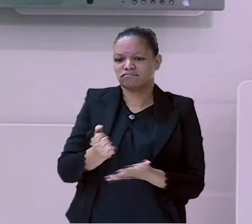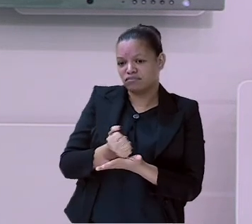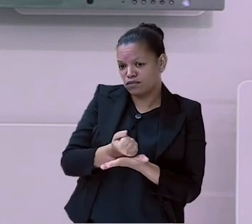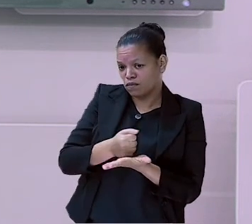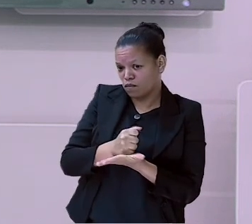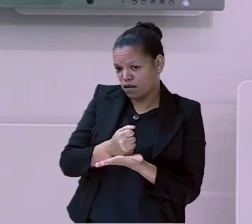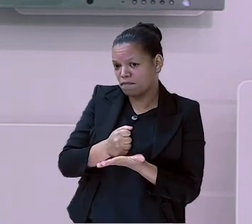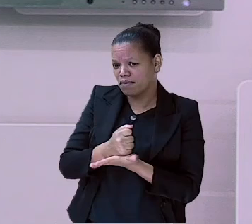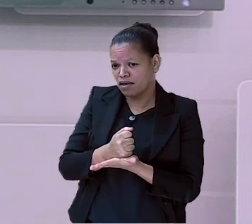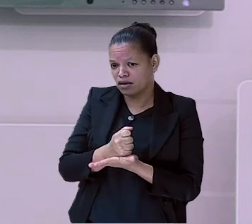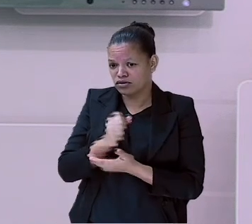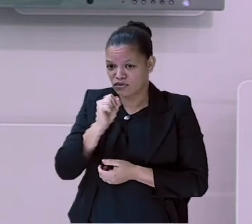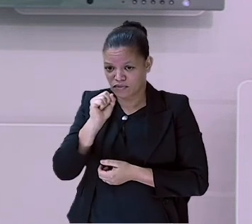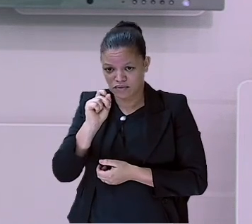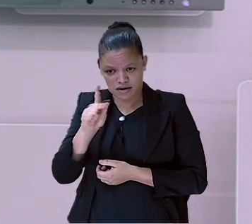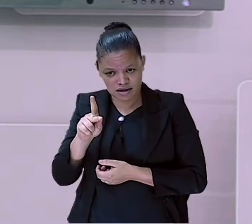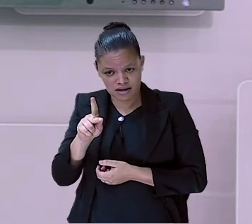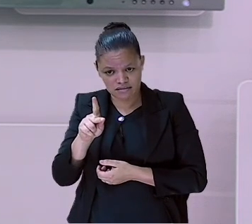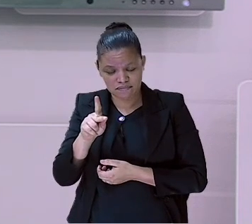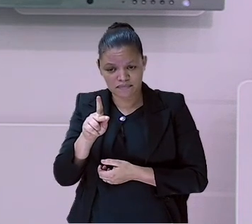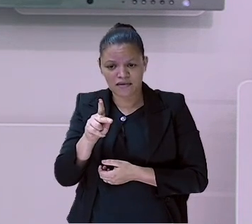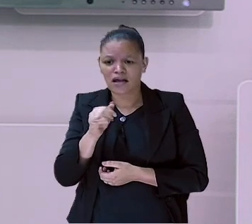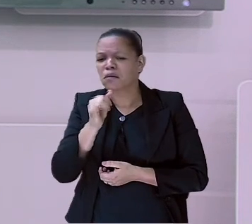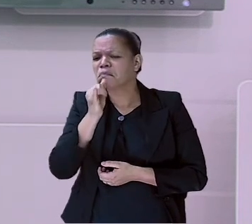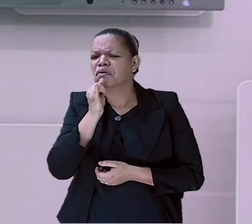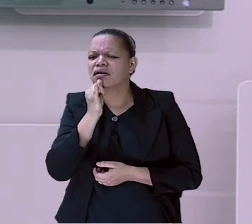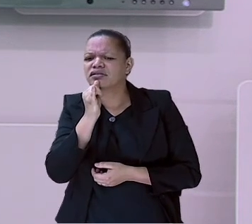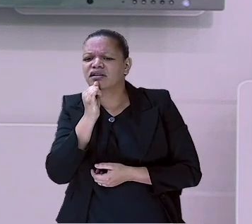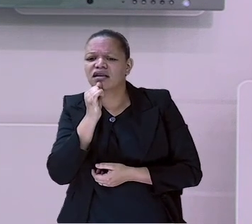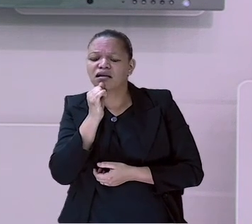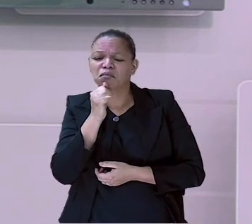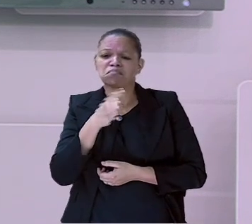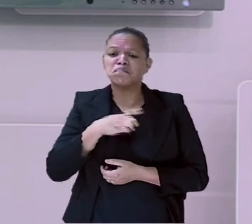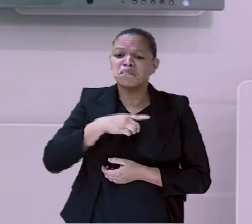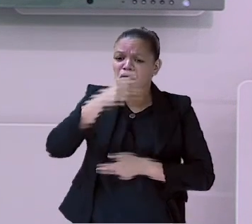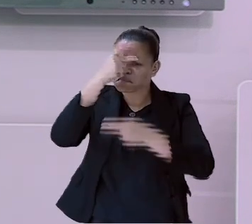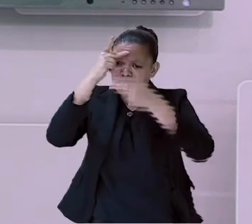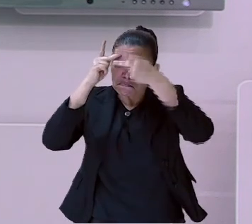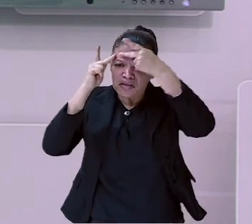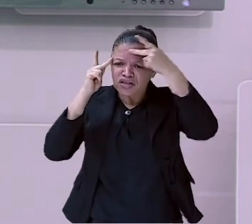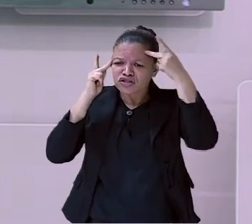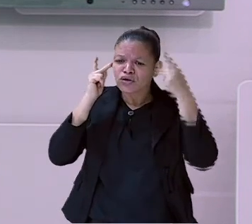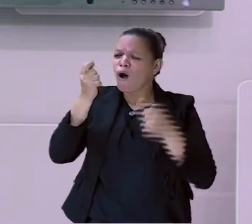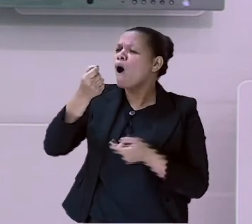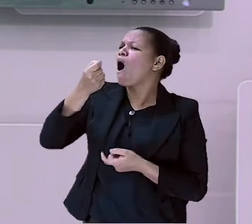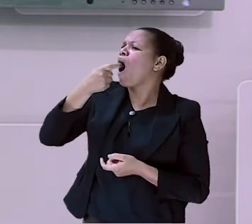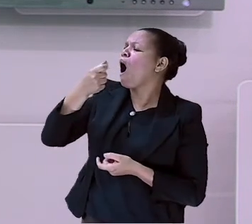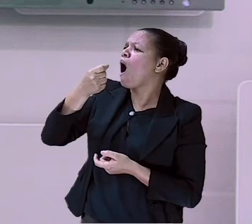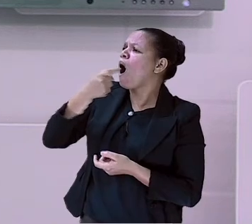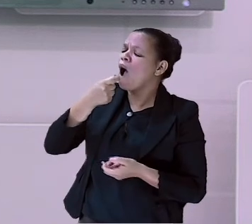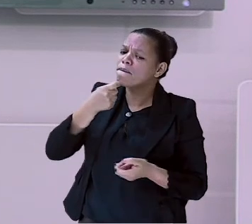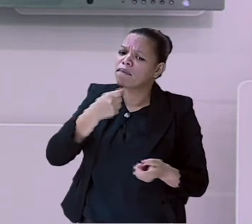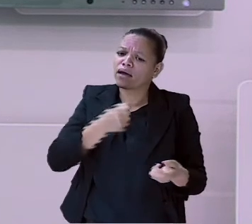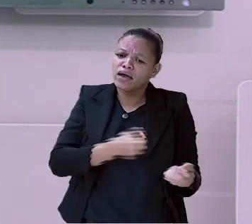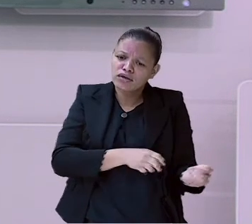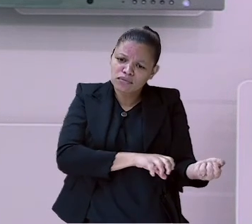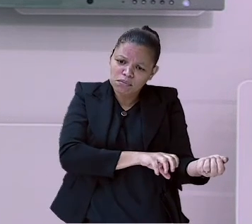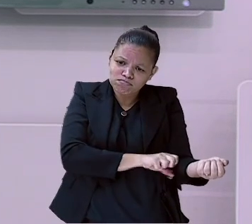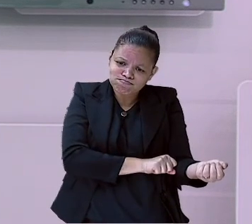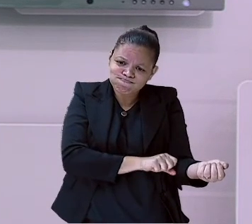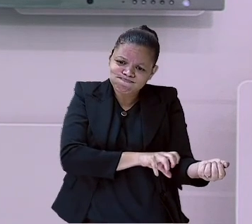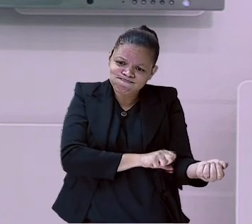tomou remédio para pressão? Não, professor, hoje eu estava tão bem que eu não tomei. Gente, mas não